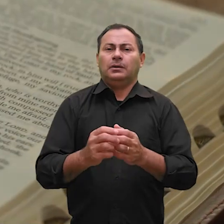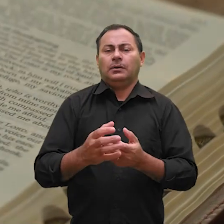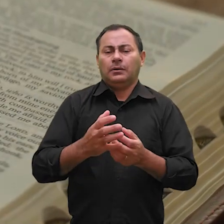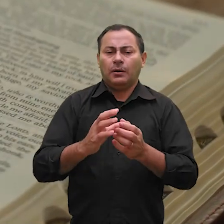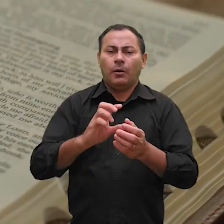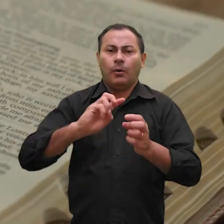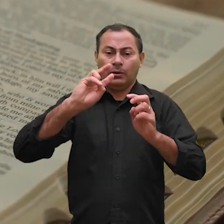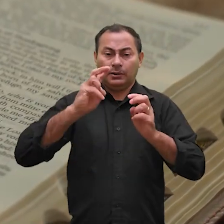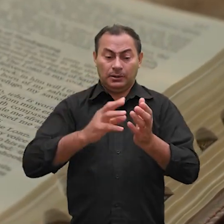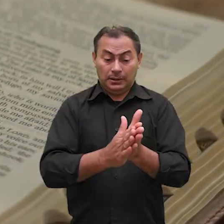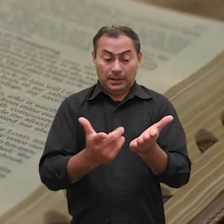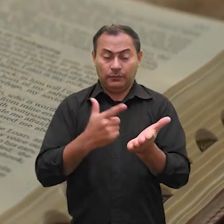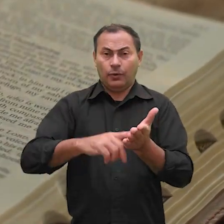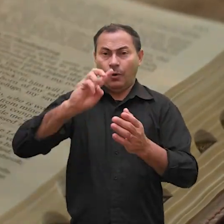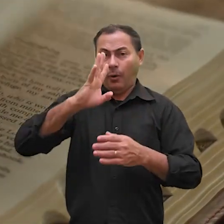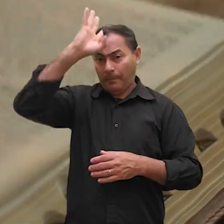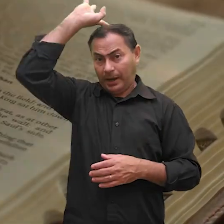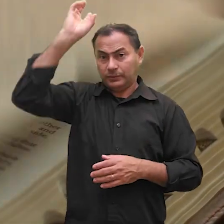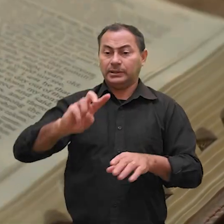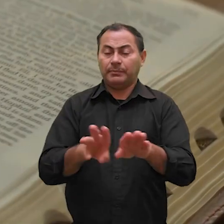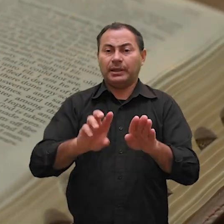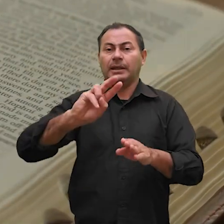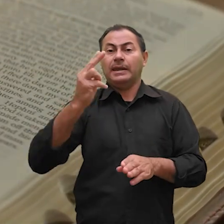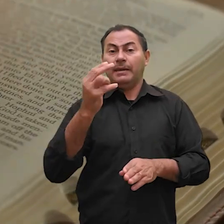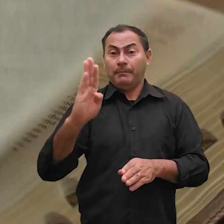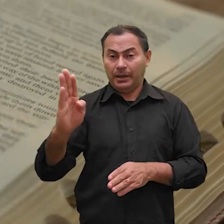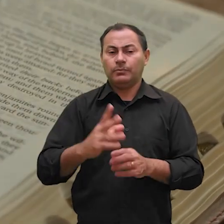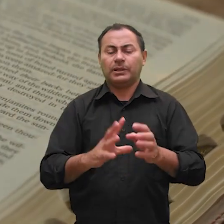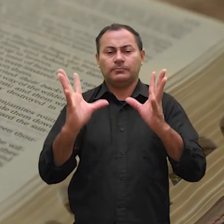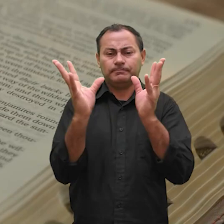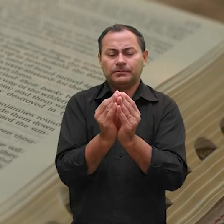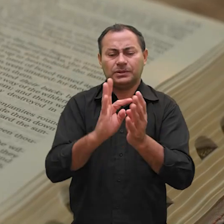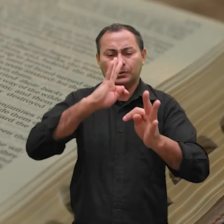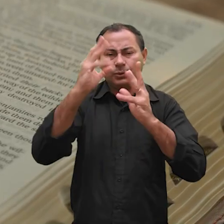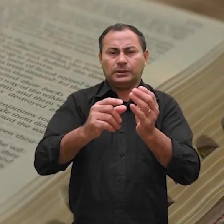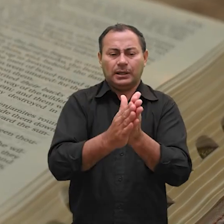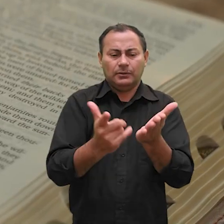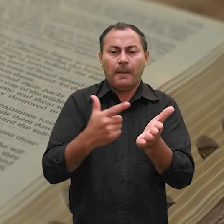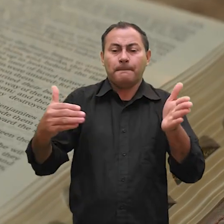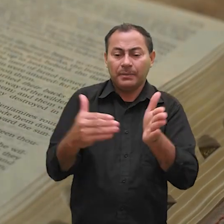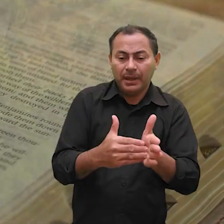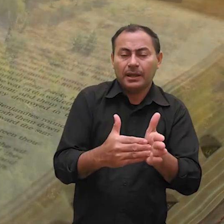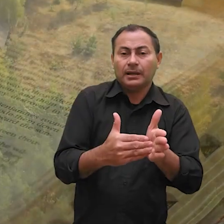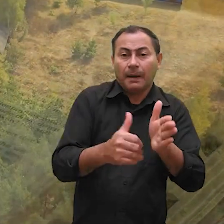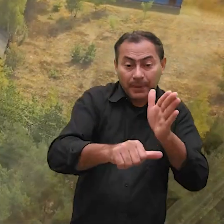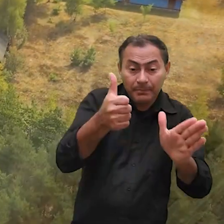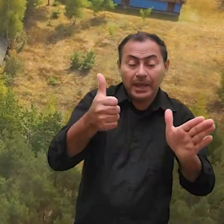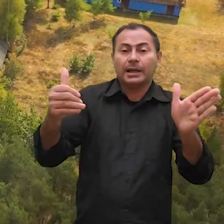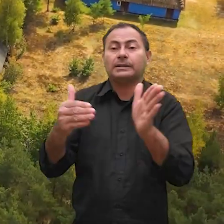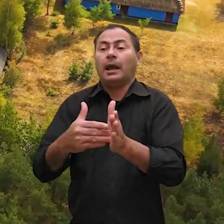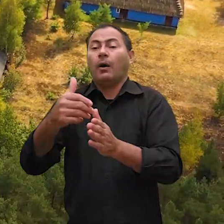como Romanos e Hebreus têm um argumento interessante. Eles têm uma tese que está por toda parte do livro, da primeira à última